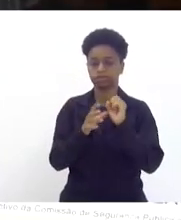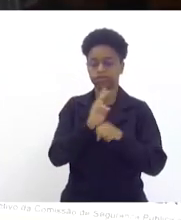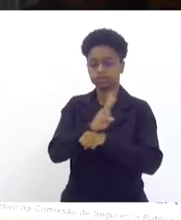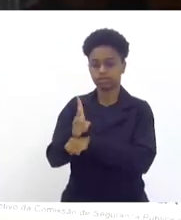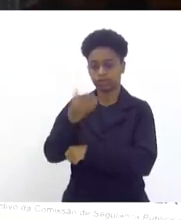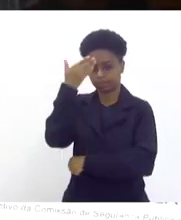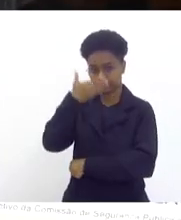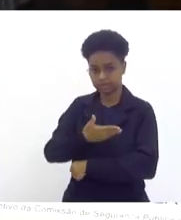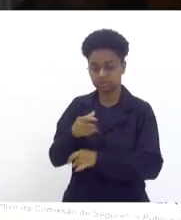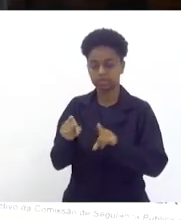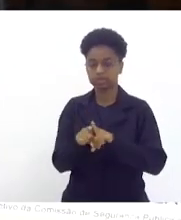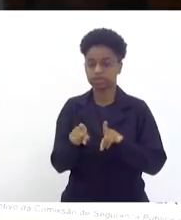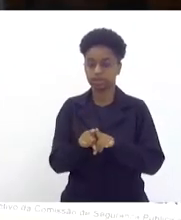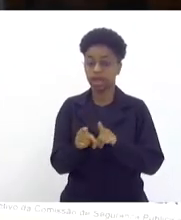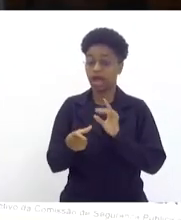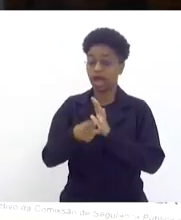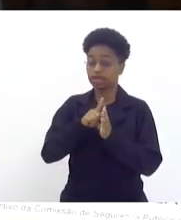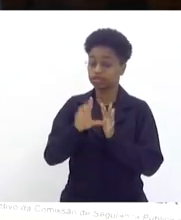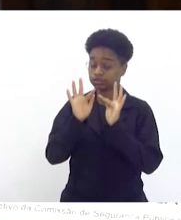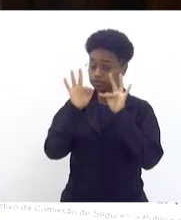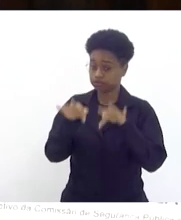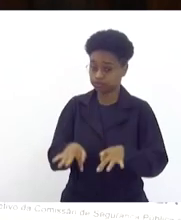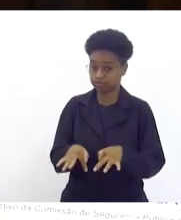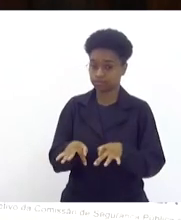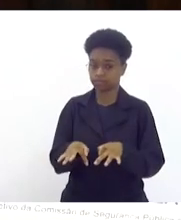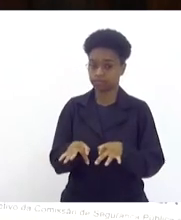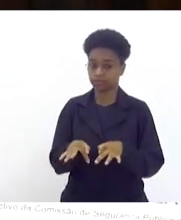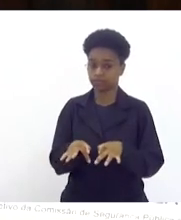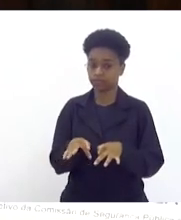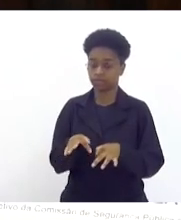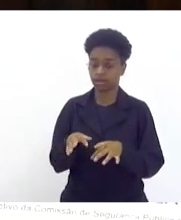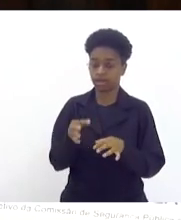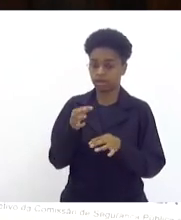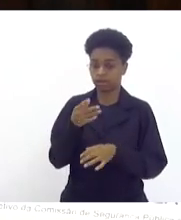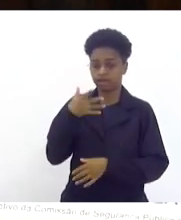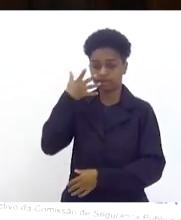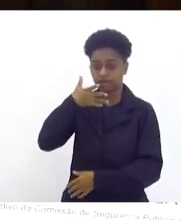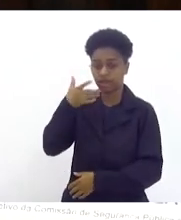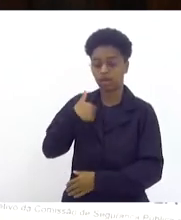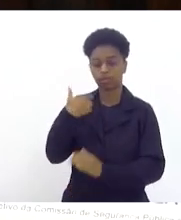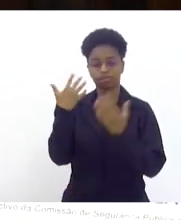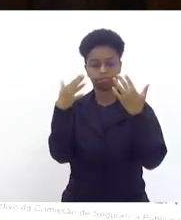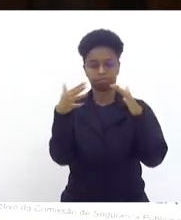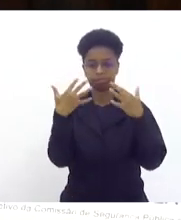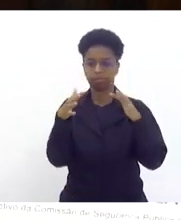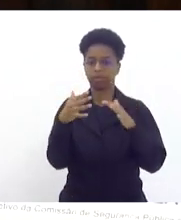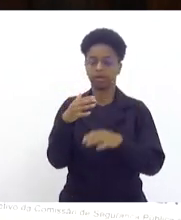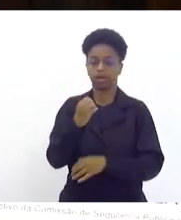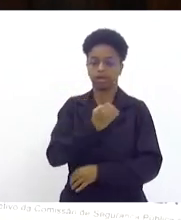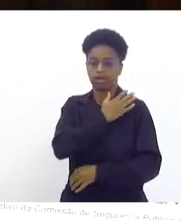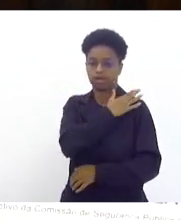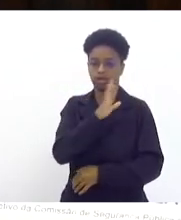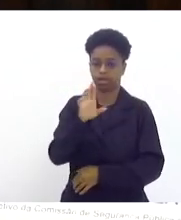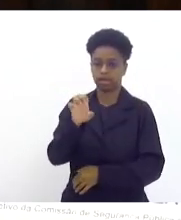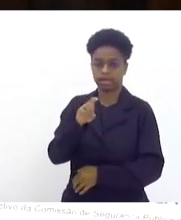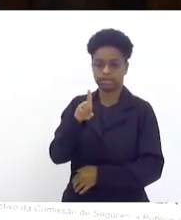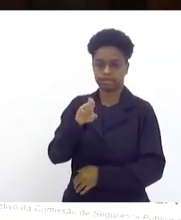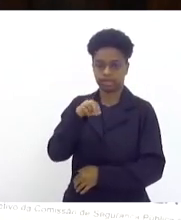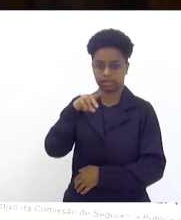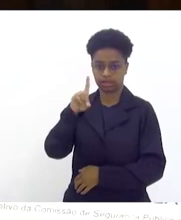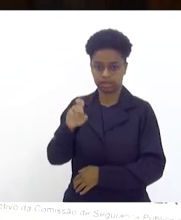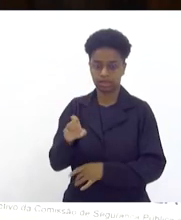e faço aqui anti concluir minha fala Deputado Gualberto um elogio ao Capitão Rezende faça um elogio Tenente